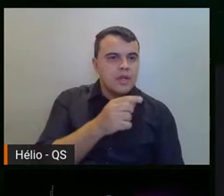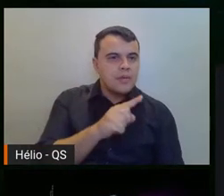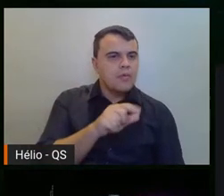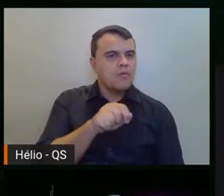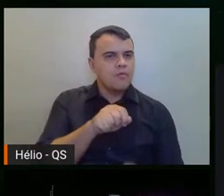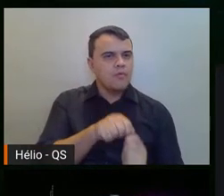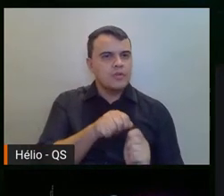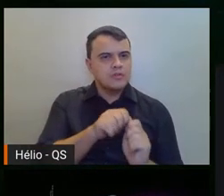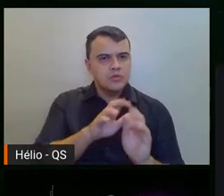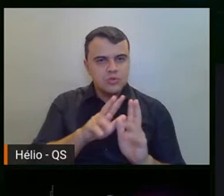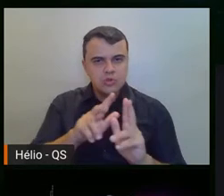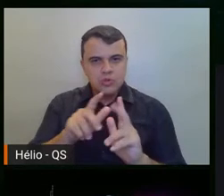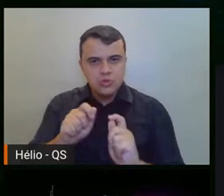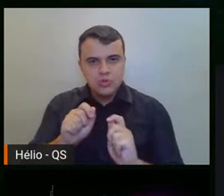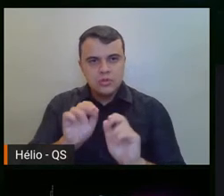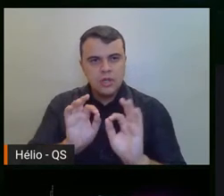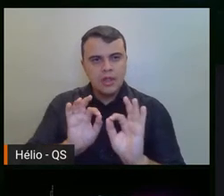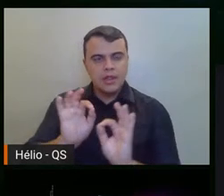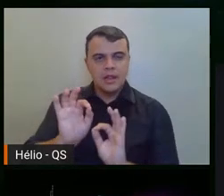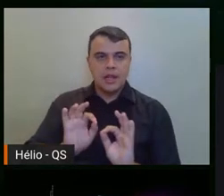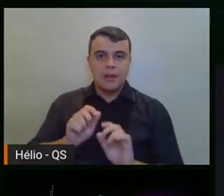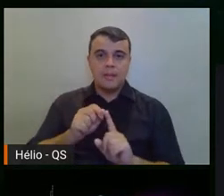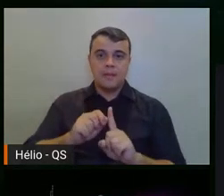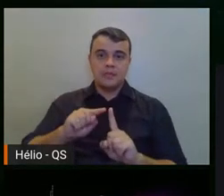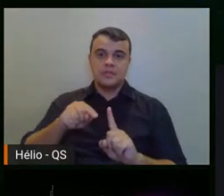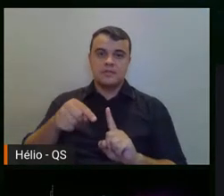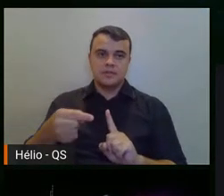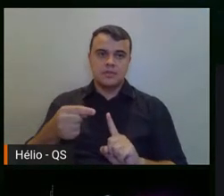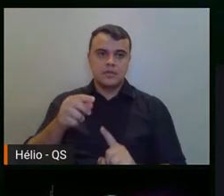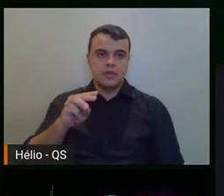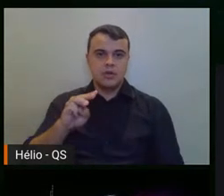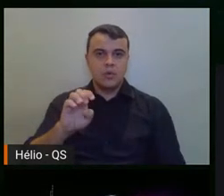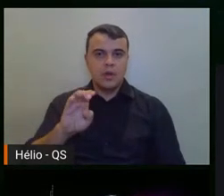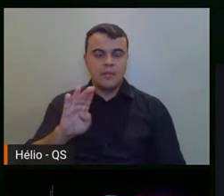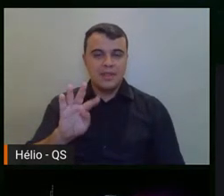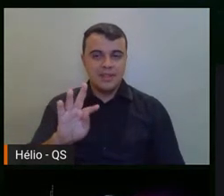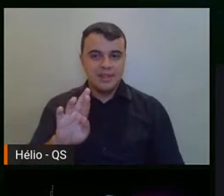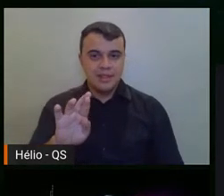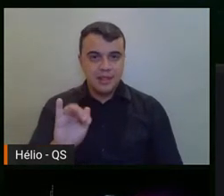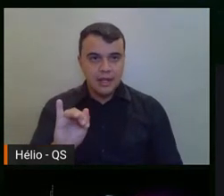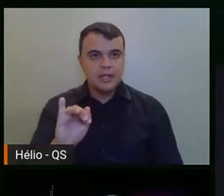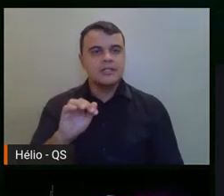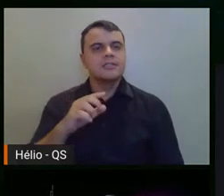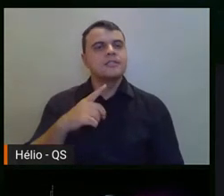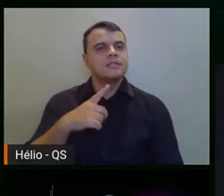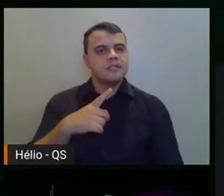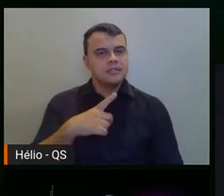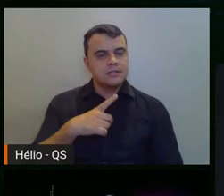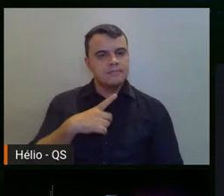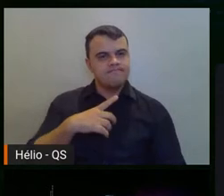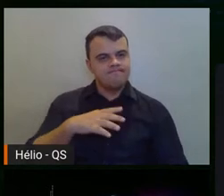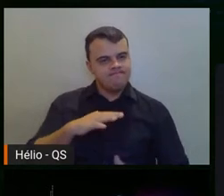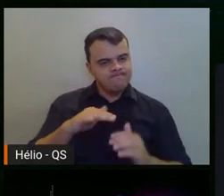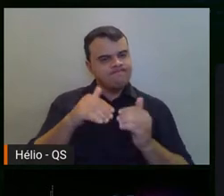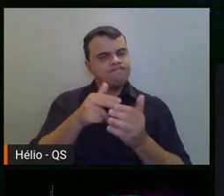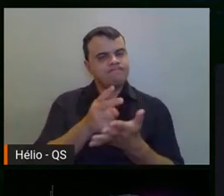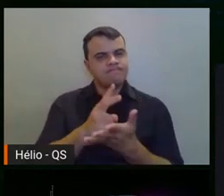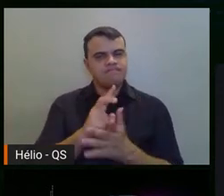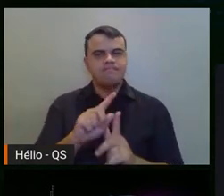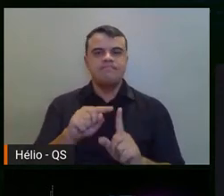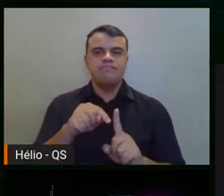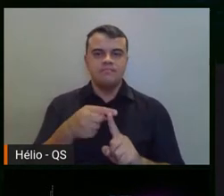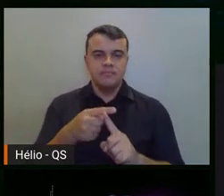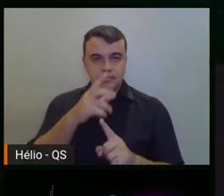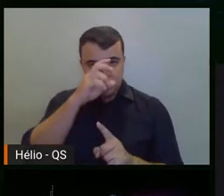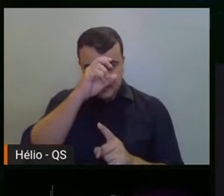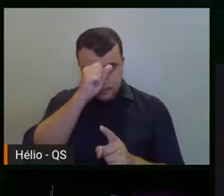a gente tá tracionando o mês que vem vamos ter webtree e vamos e vamos crescendo cada vez mais para